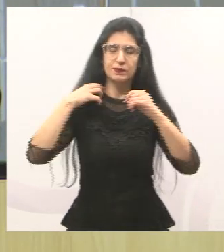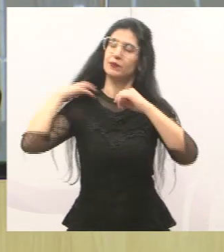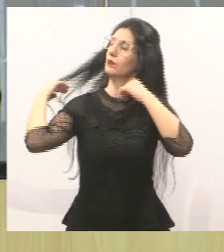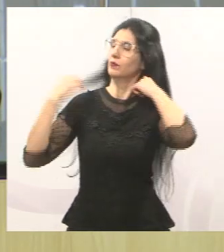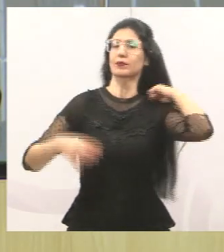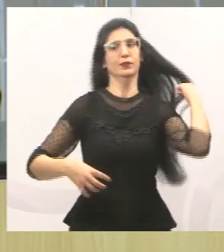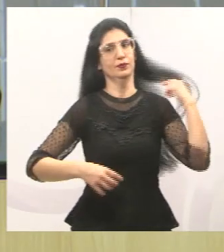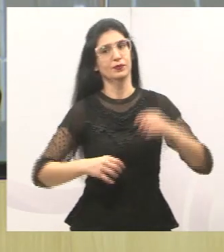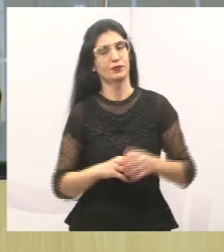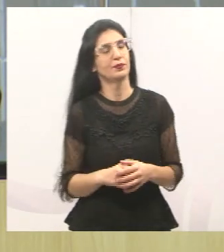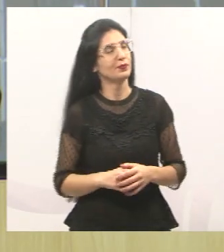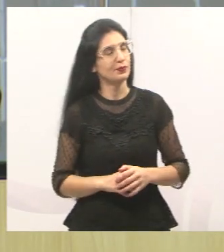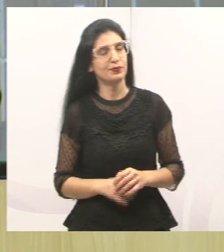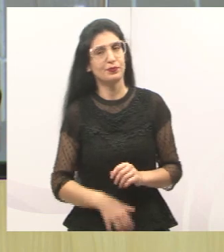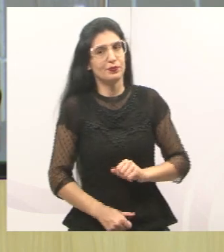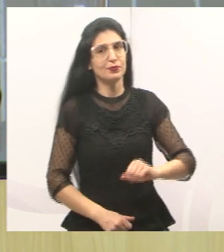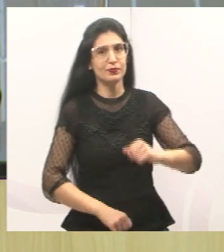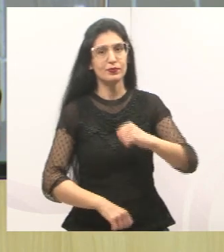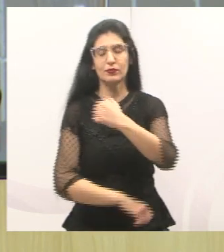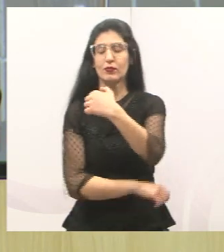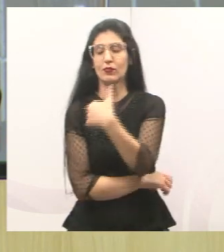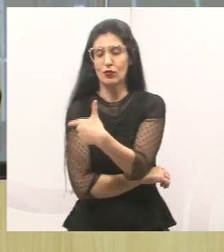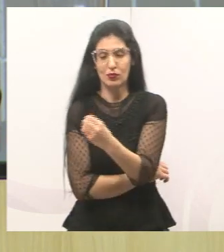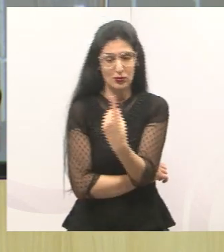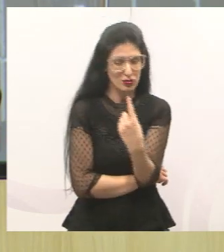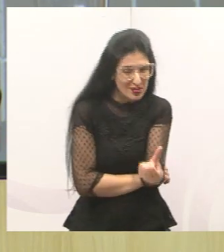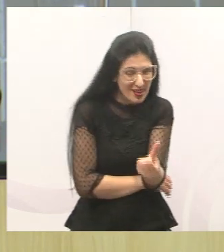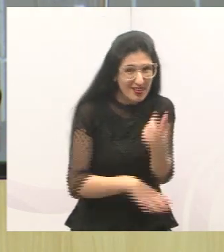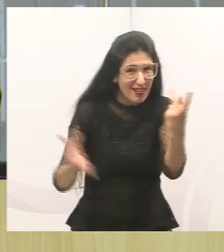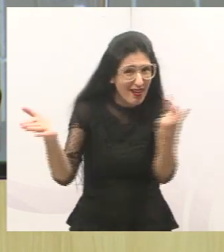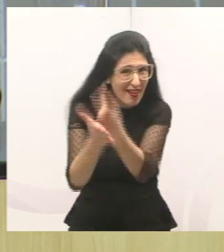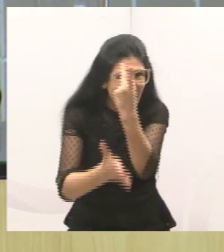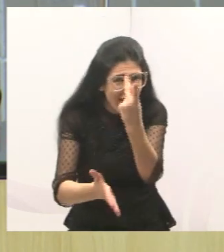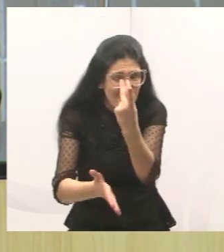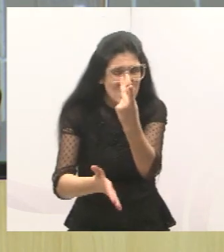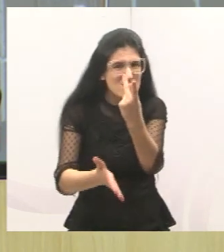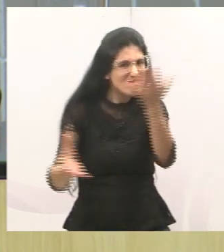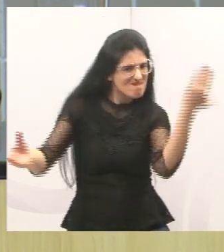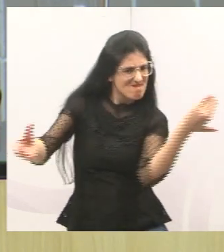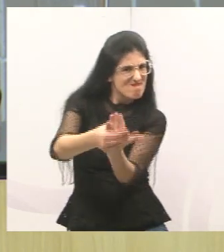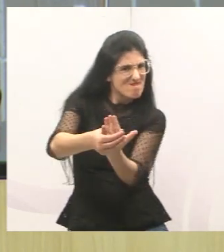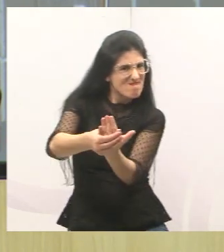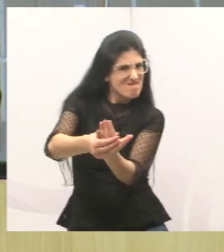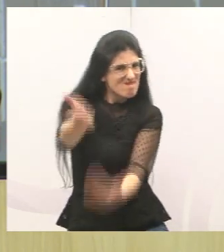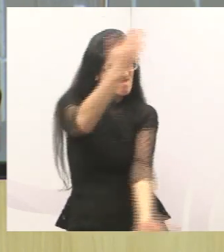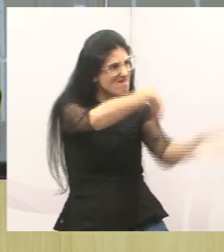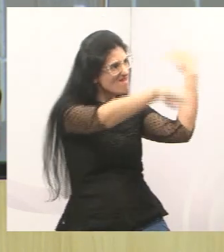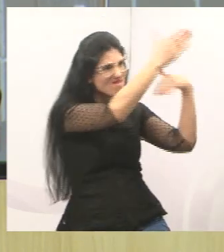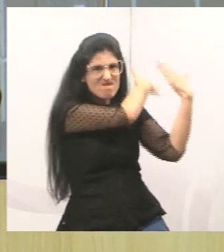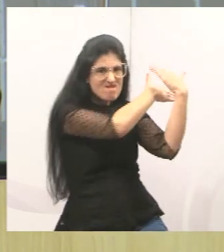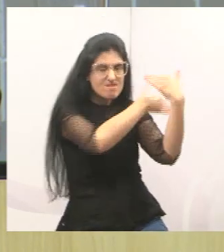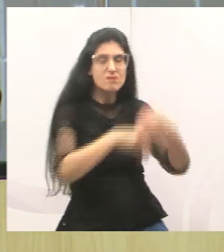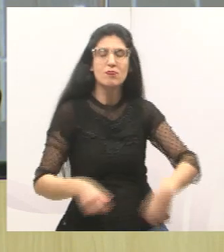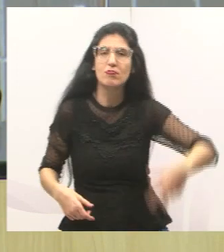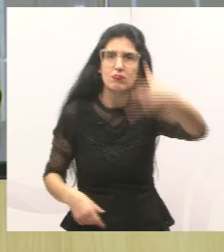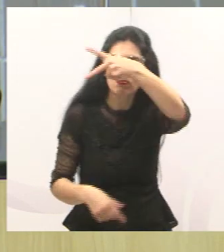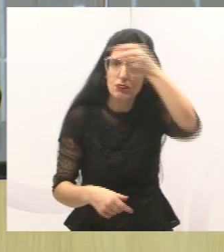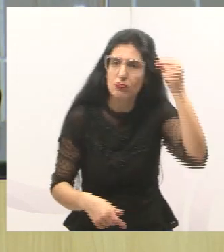Julgamento de contas exercício de 2016 da Prefeitura Municipal de Jacareí.